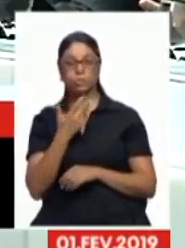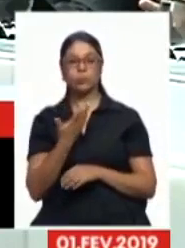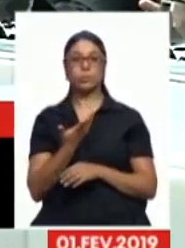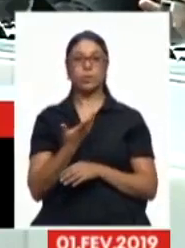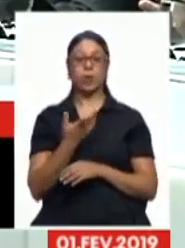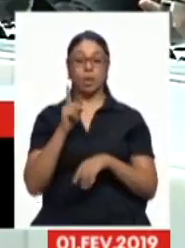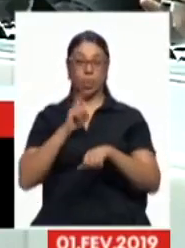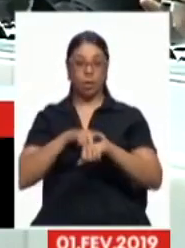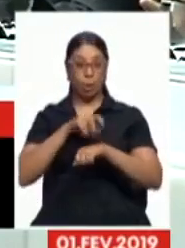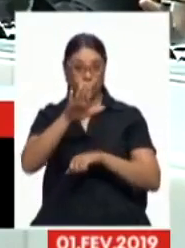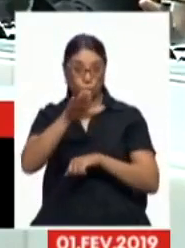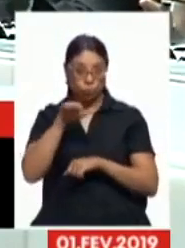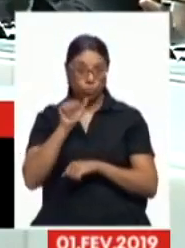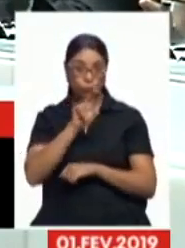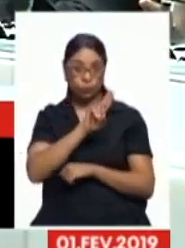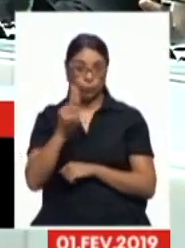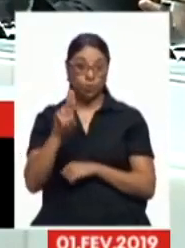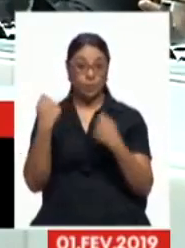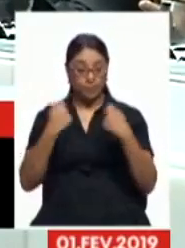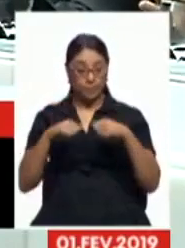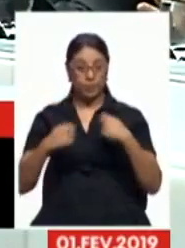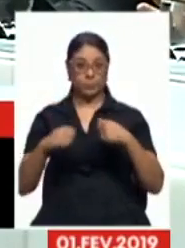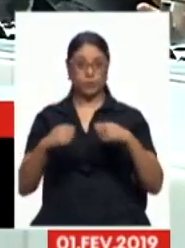forem chamados, deverão